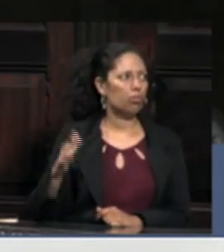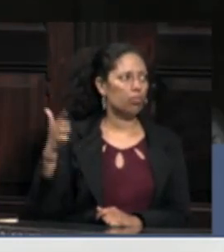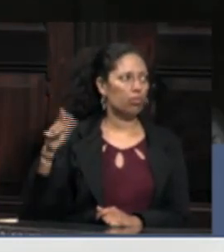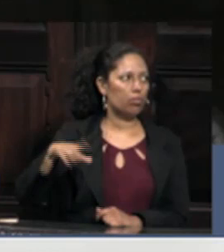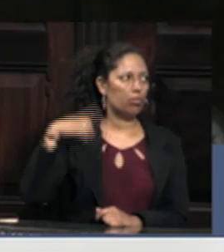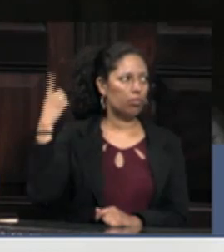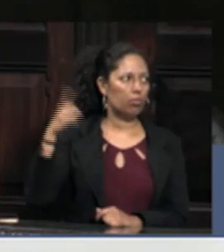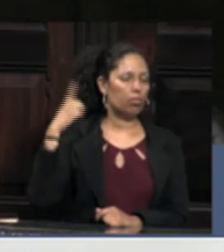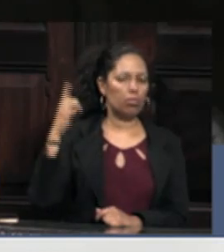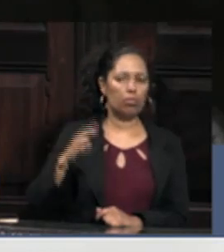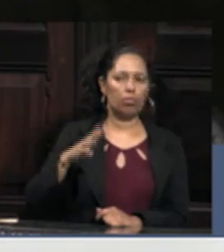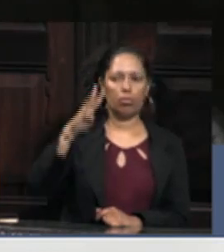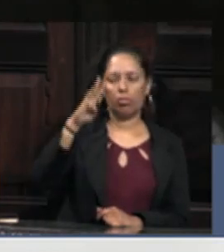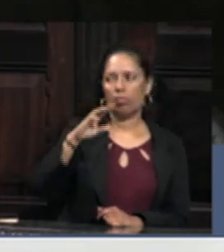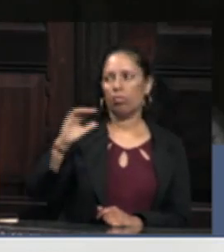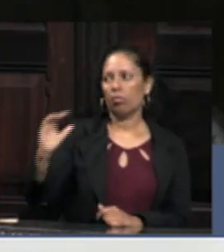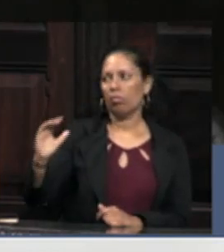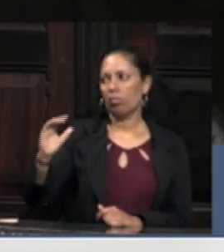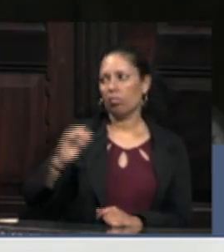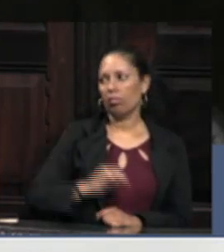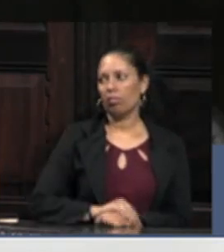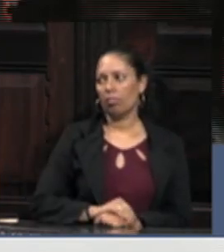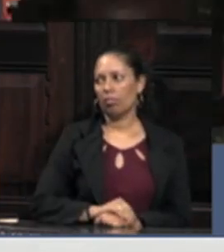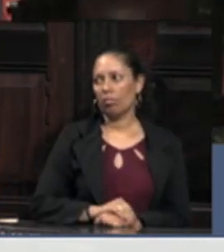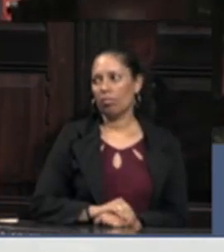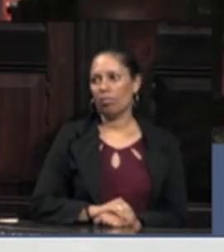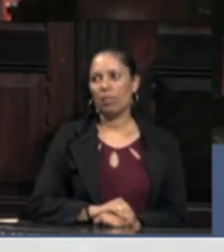deputado professor Valdec Carneiro.